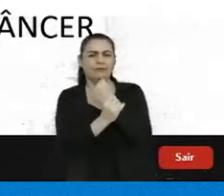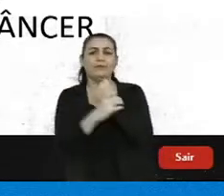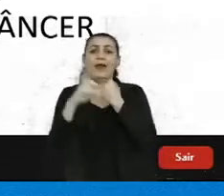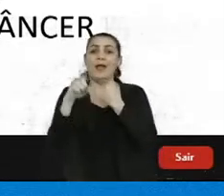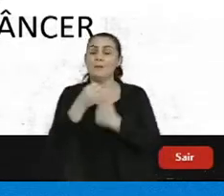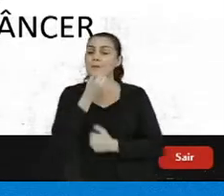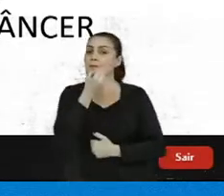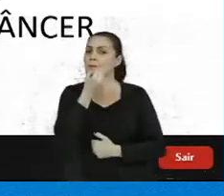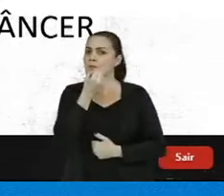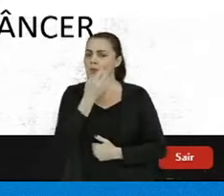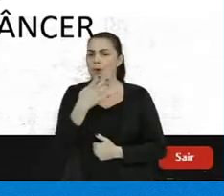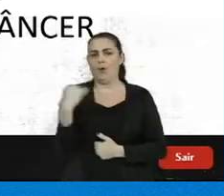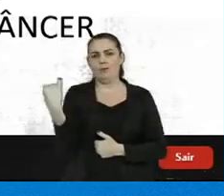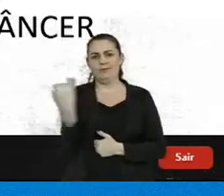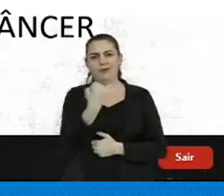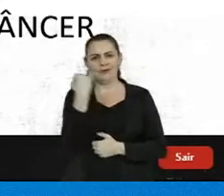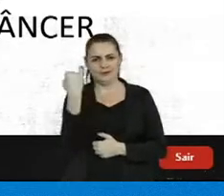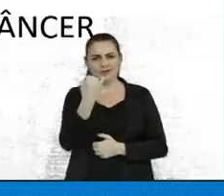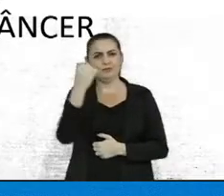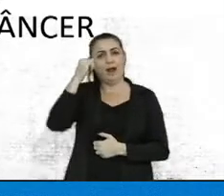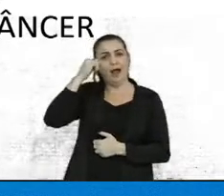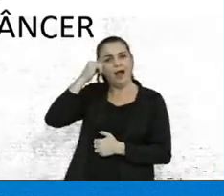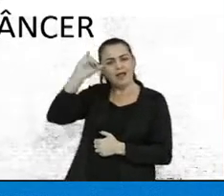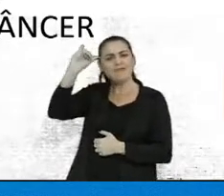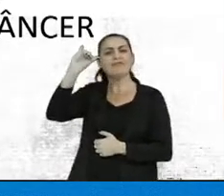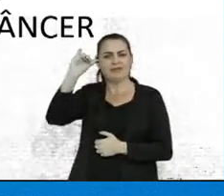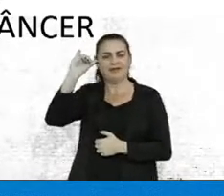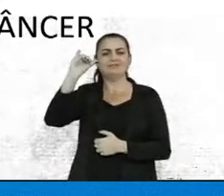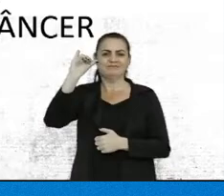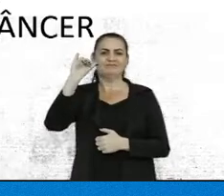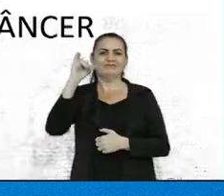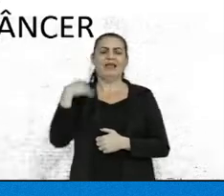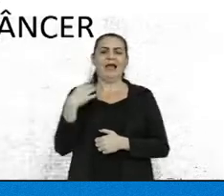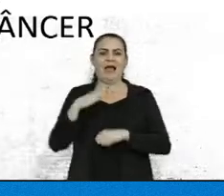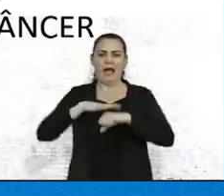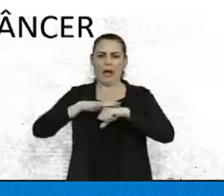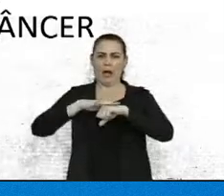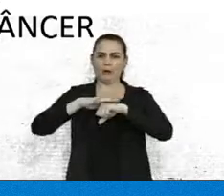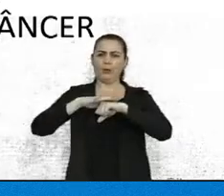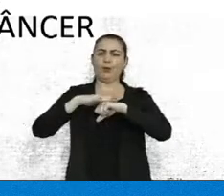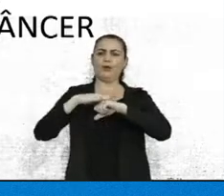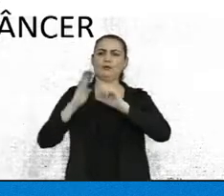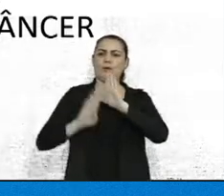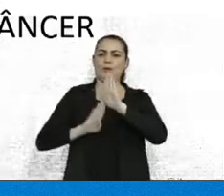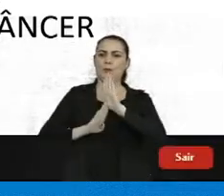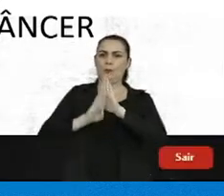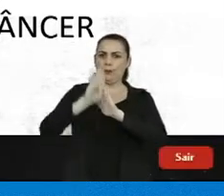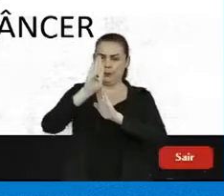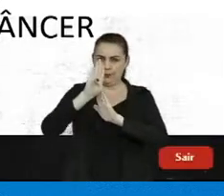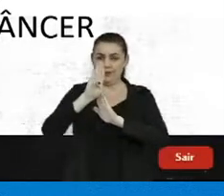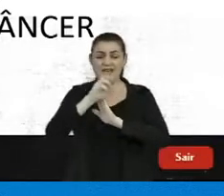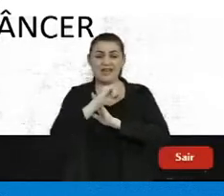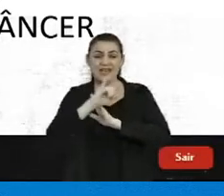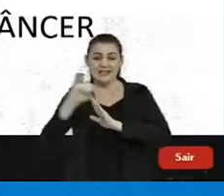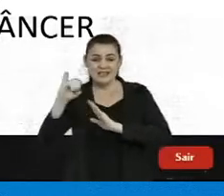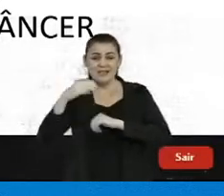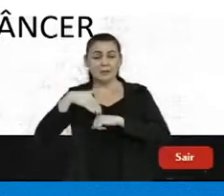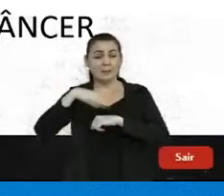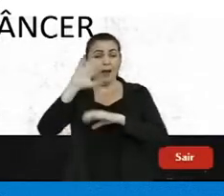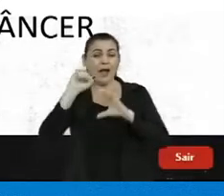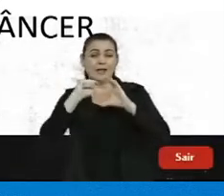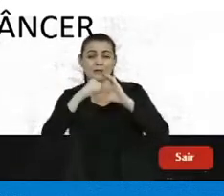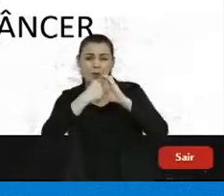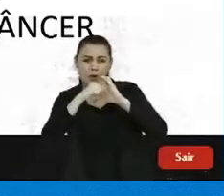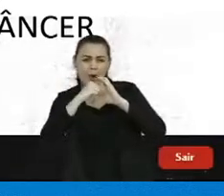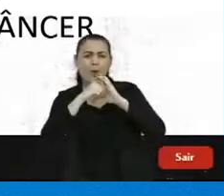de evolução de doença. Quanto mais esses anticorpos são positivos, quanto mais antiperoxidase, quanto mais